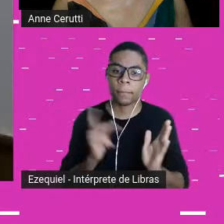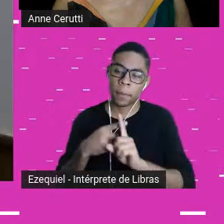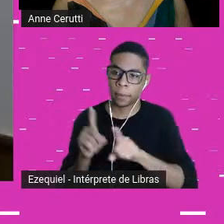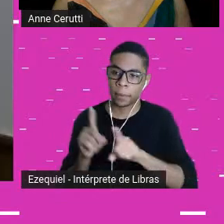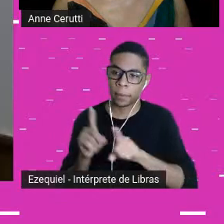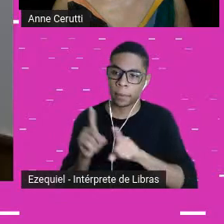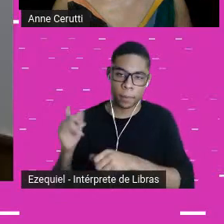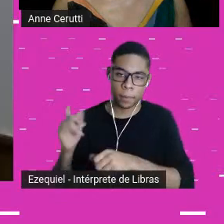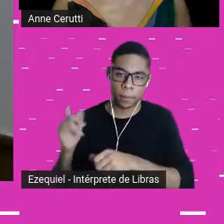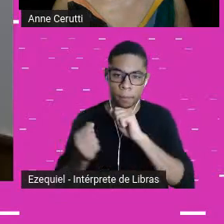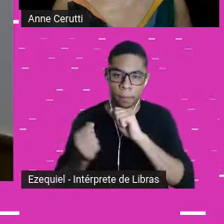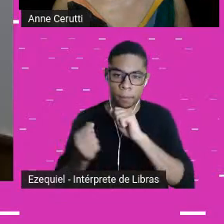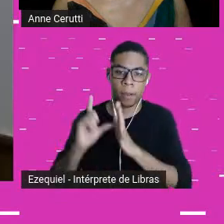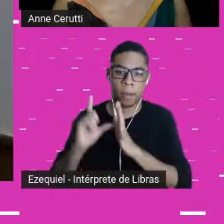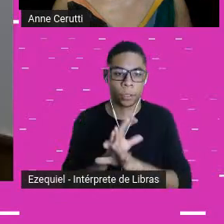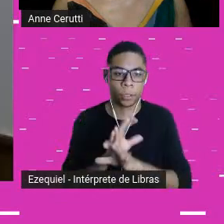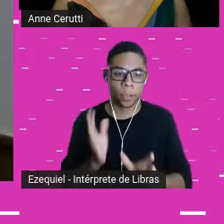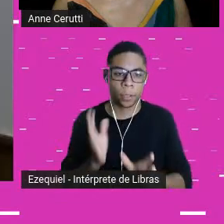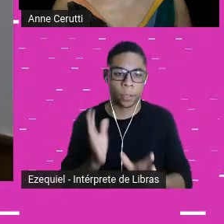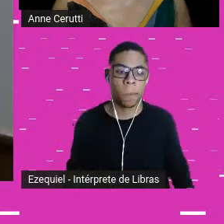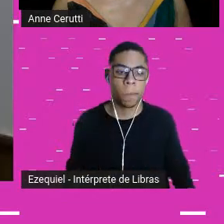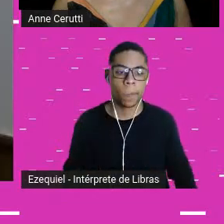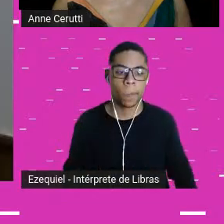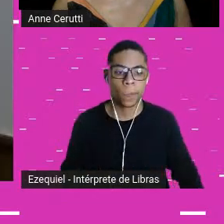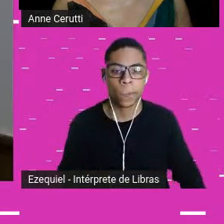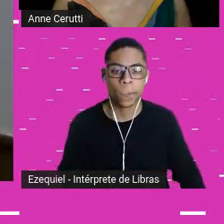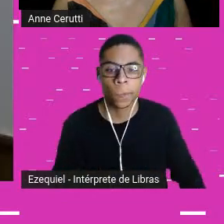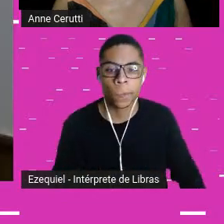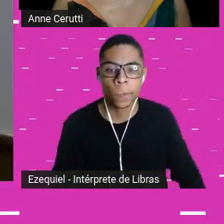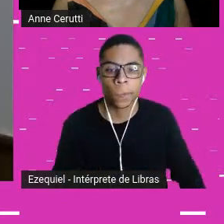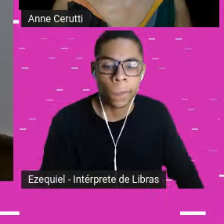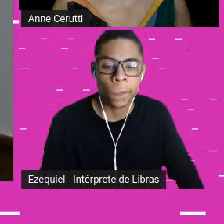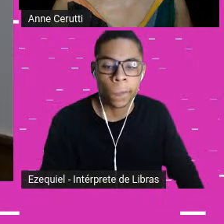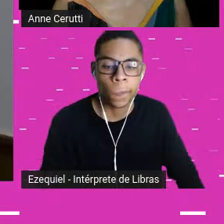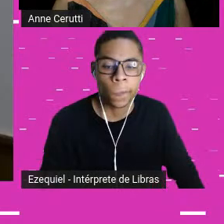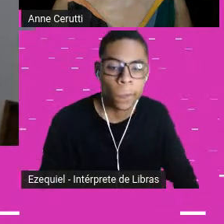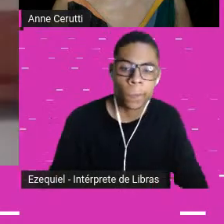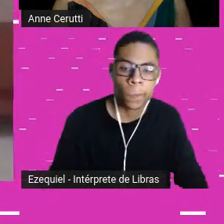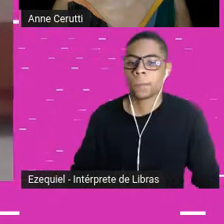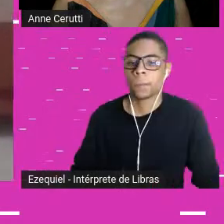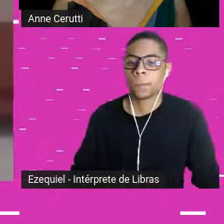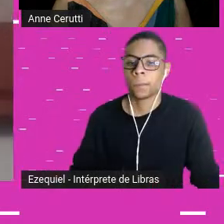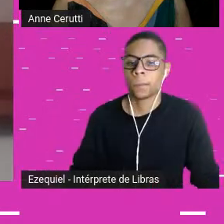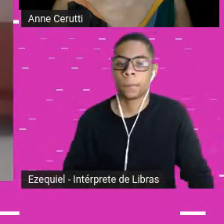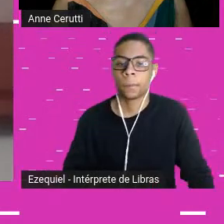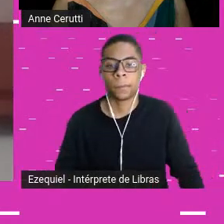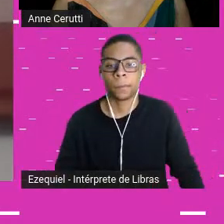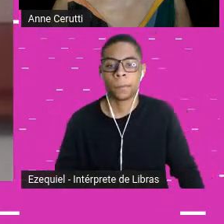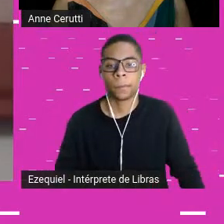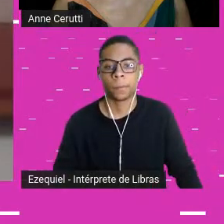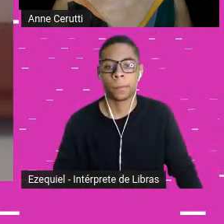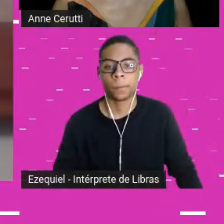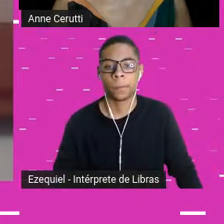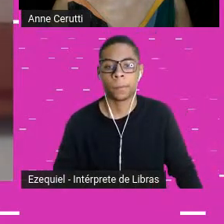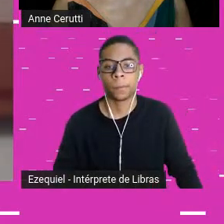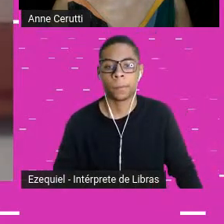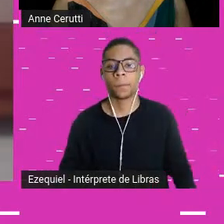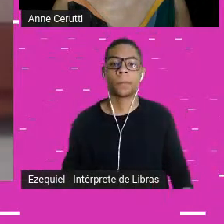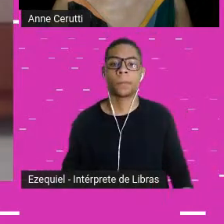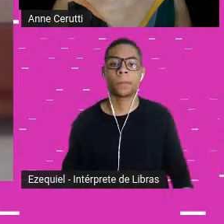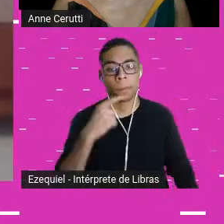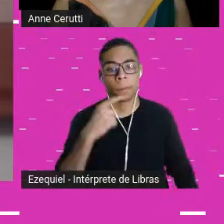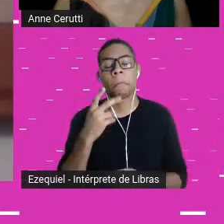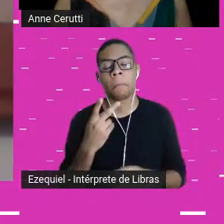De alguma maneira ele pediu para, né, as atrizes, os atores fazerem algumas limpezas, né, em algumas